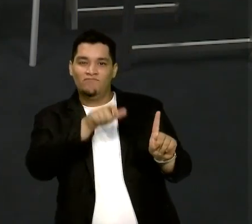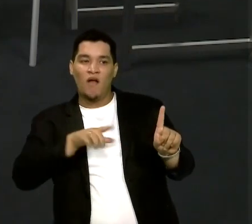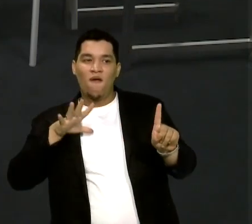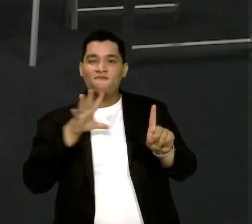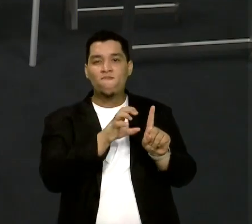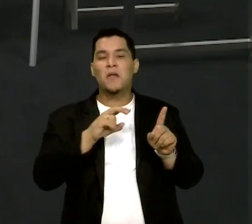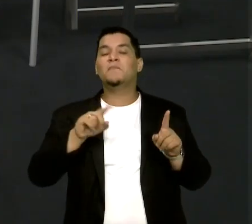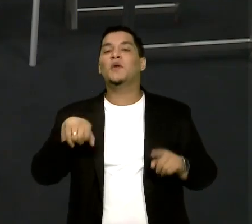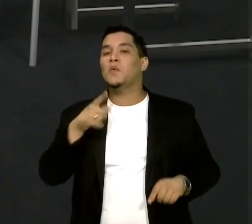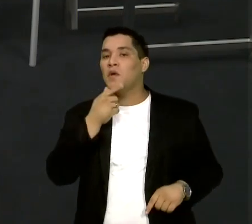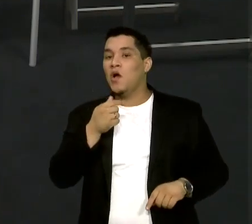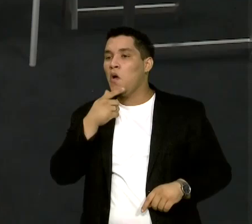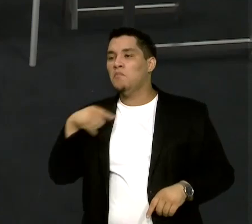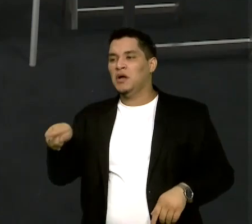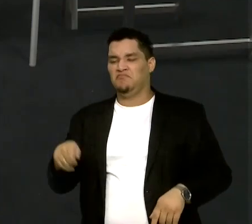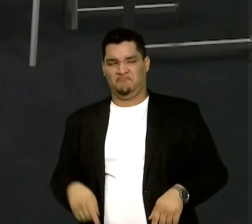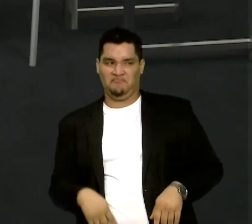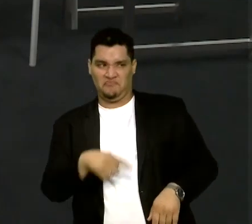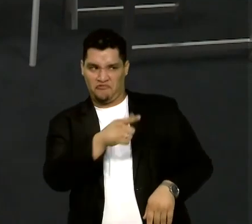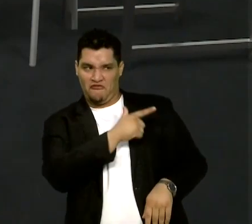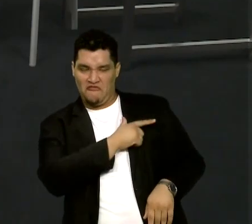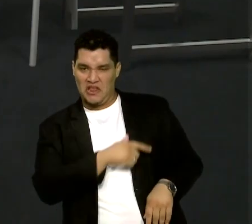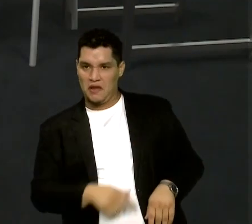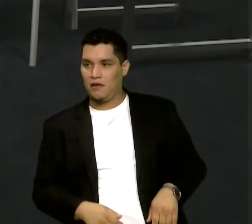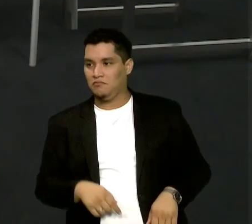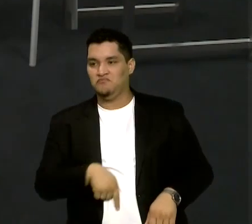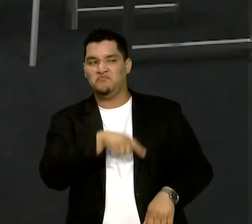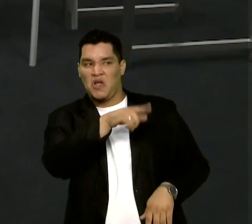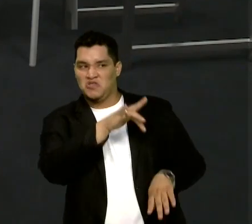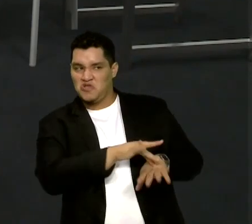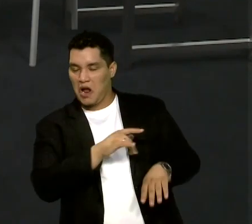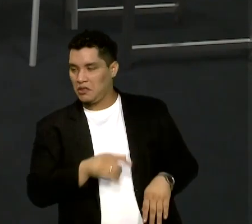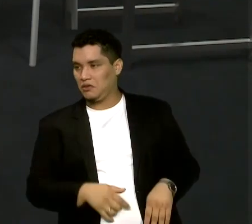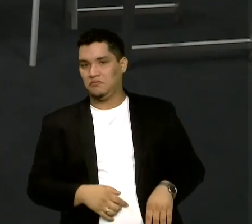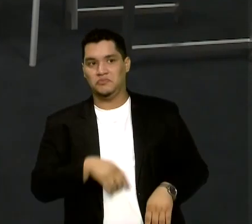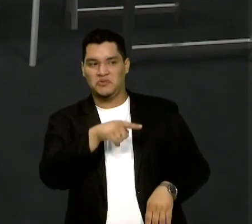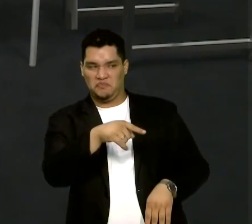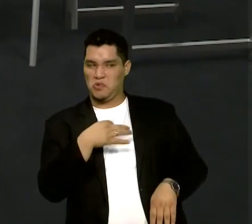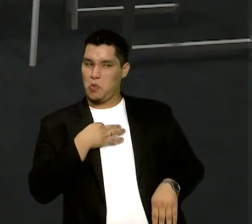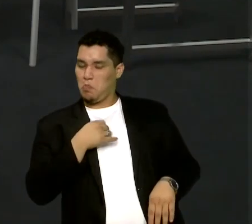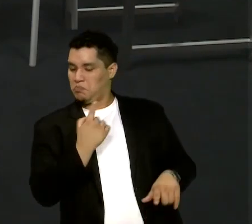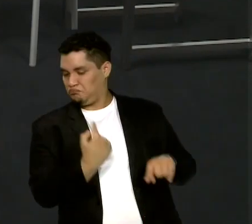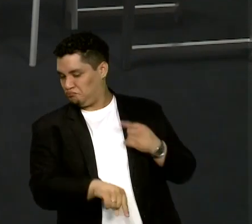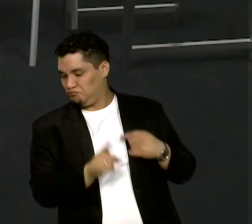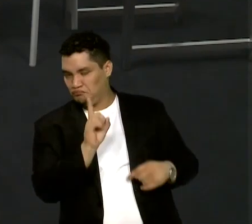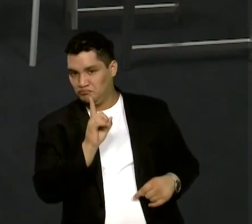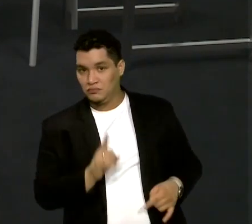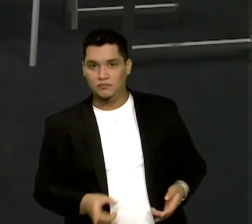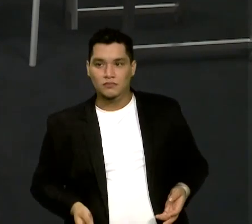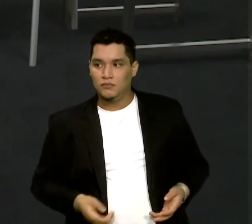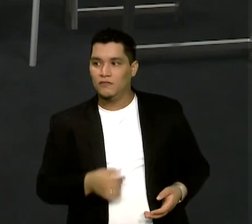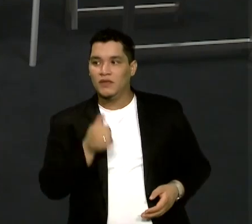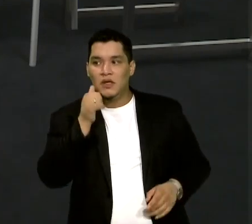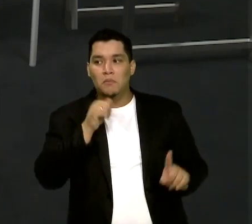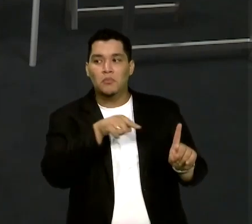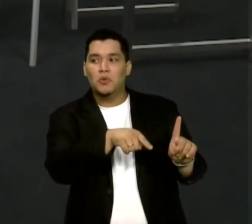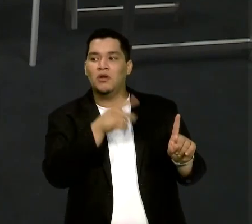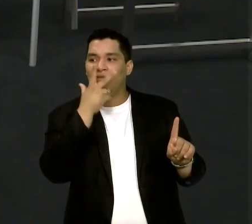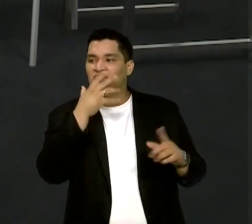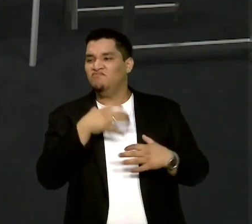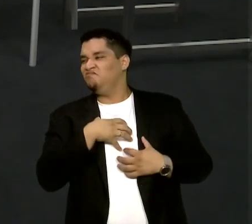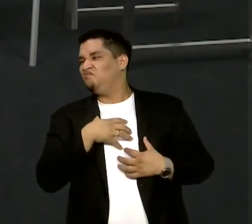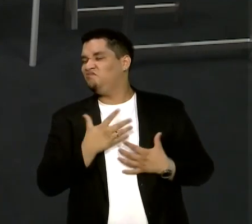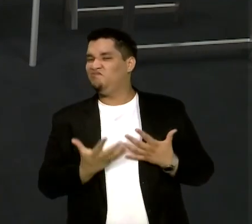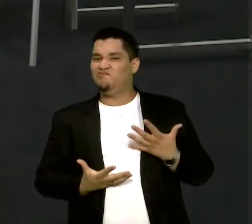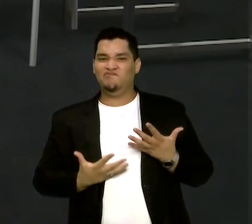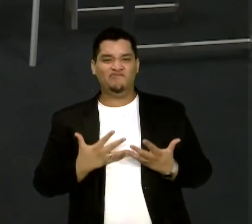hoje. O seu cabelo, sim, não, certeza, tá legal. Então, assim, isso, começa de pequenas coisinhas. Sim. E aí a mulher começa a desacreditar dela de